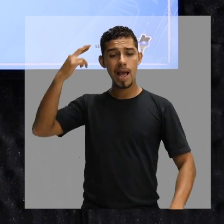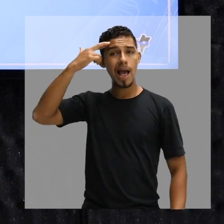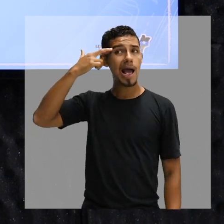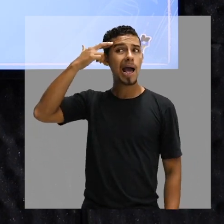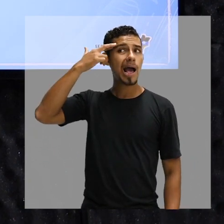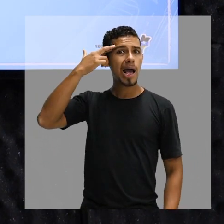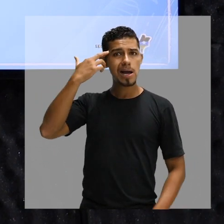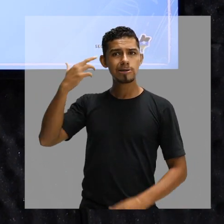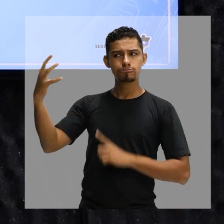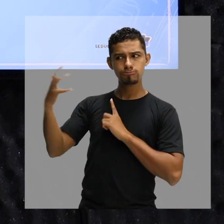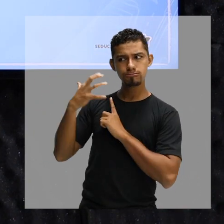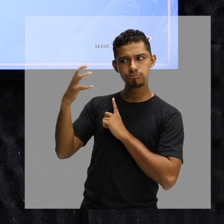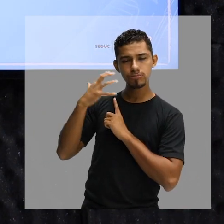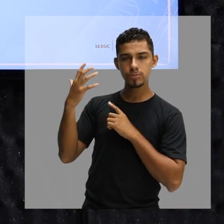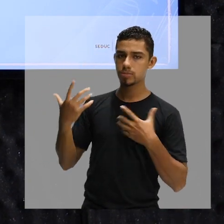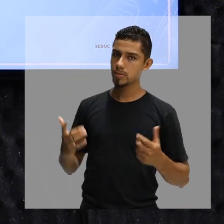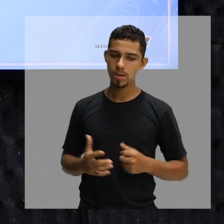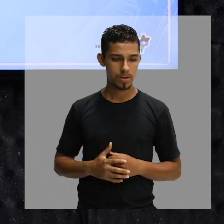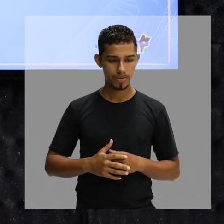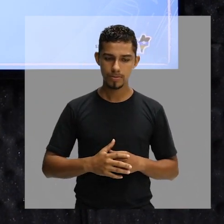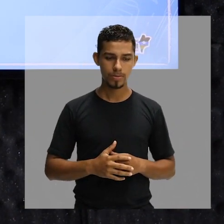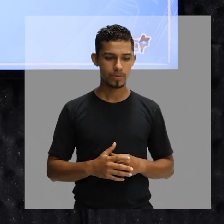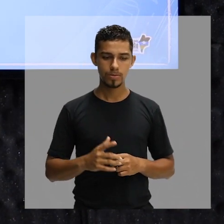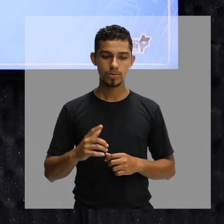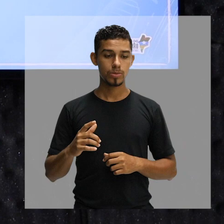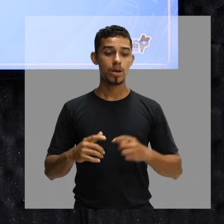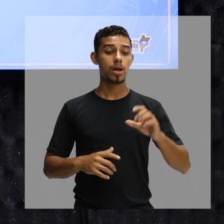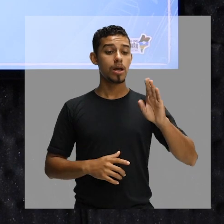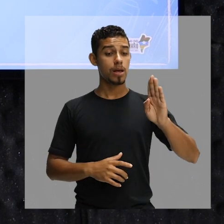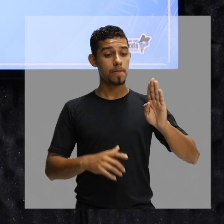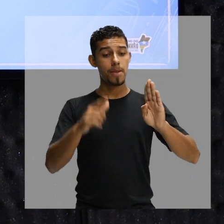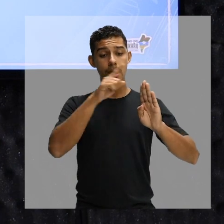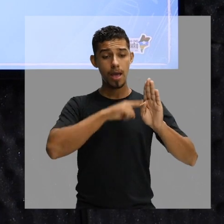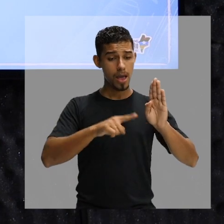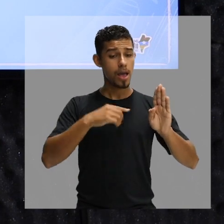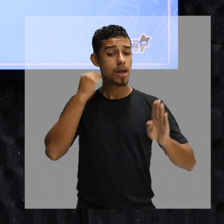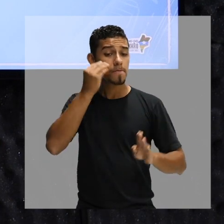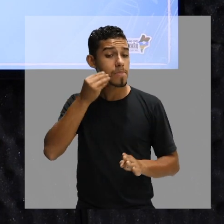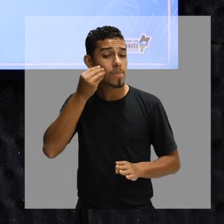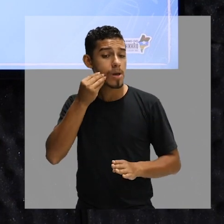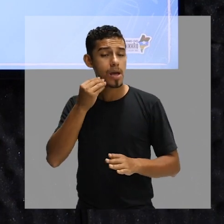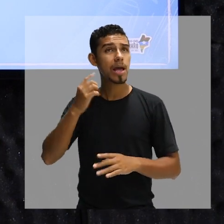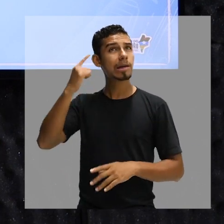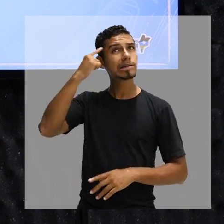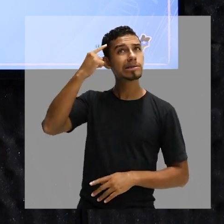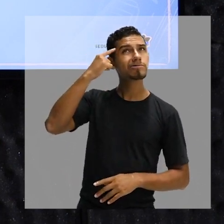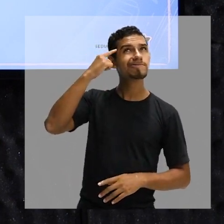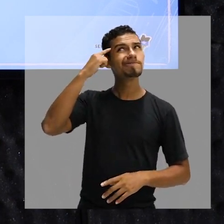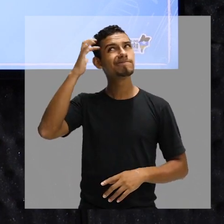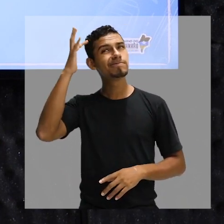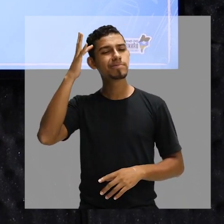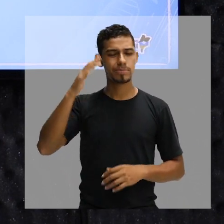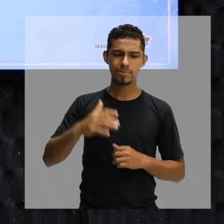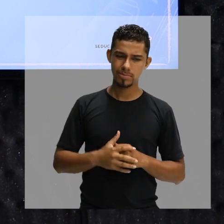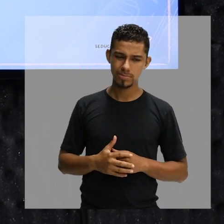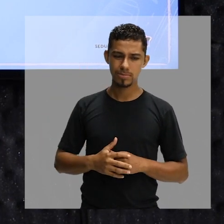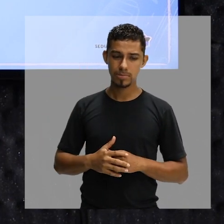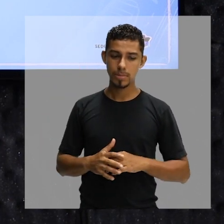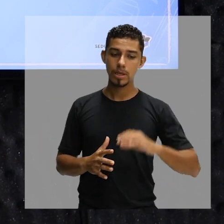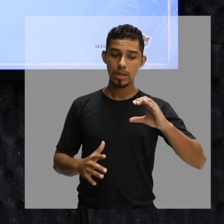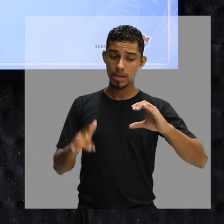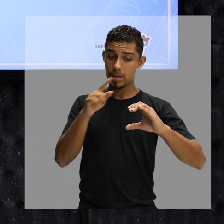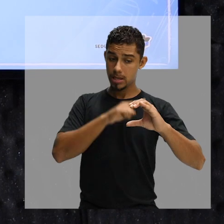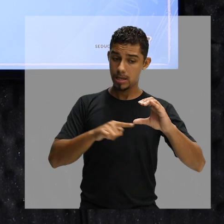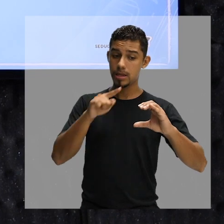não. Essas noções são de experiência e dedução? A dedução, não. Teoria dos ídolos e indução? Correto, letra